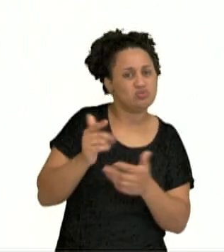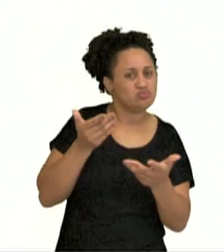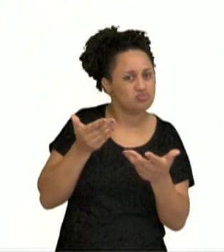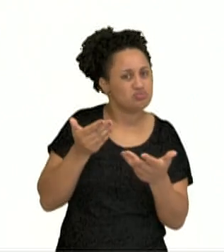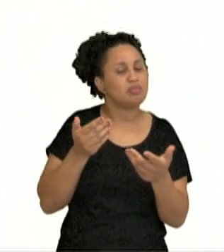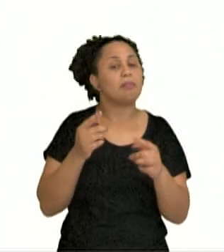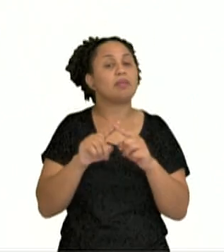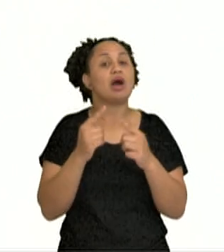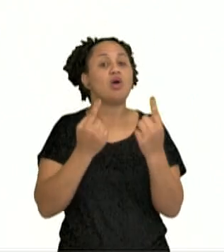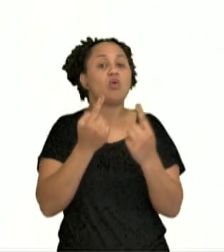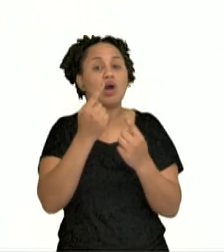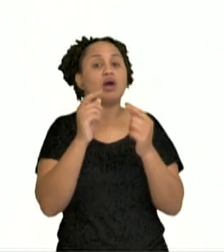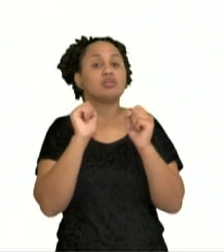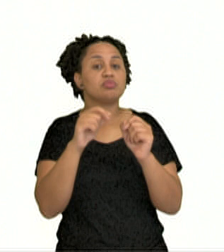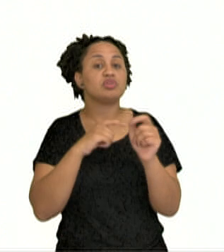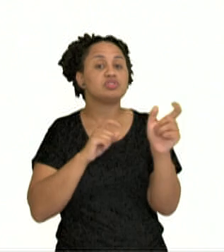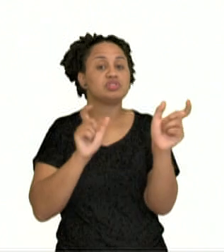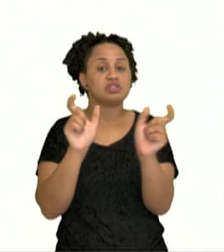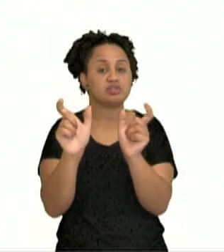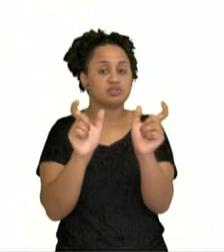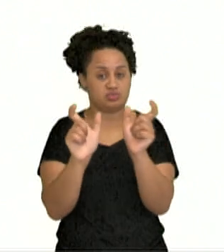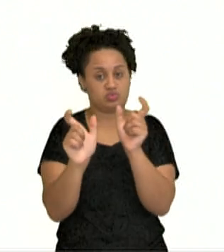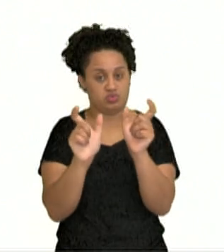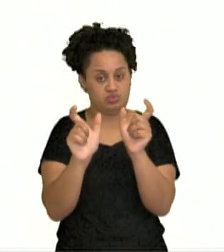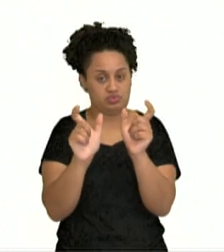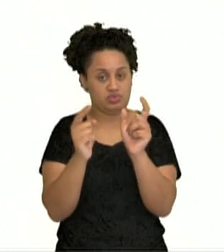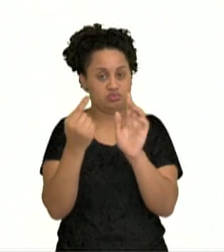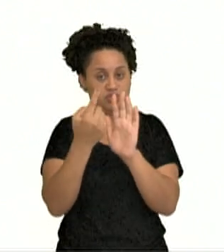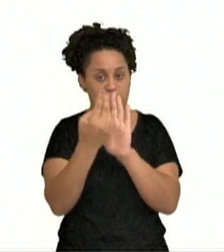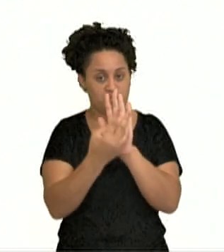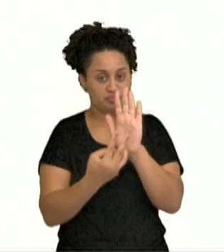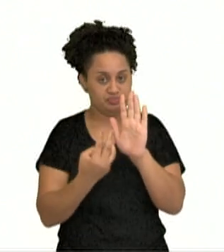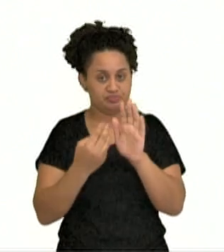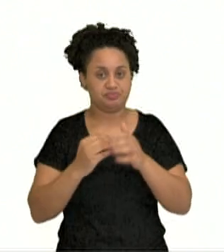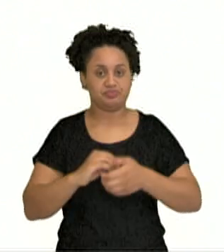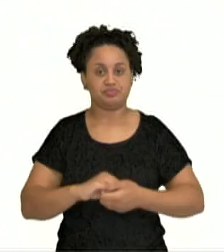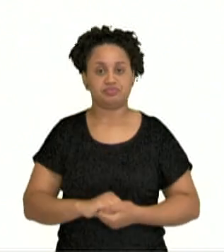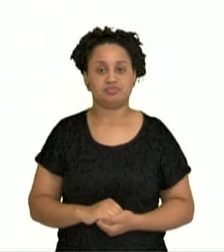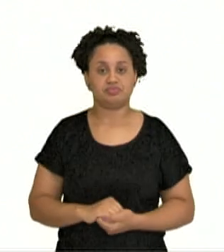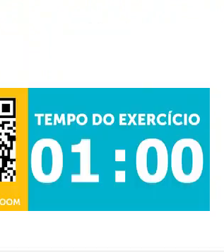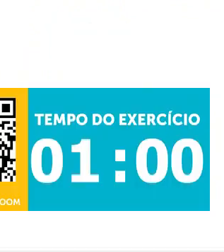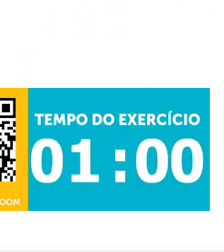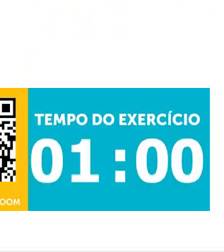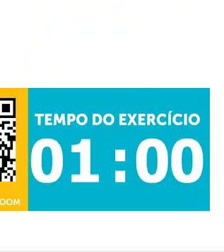qual quadrante isso pode acontecer simultaneamente?